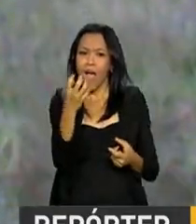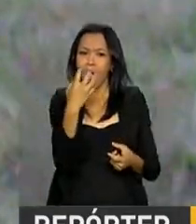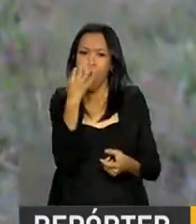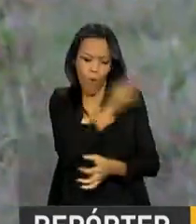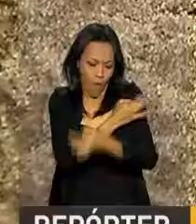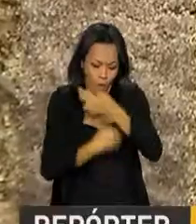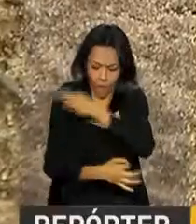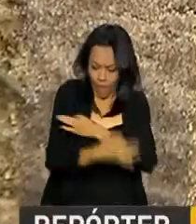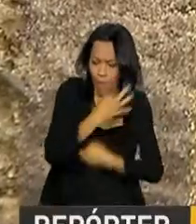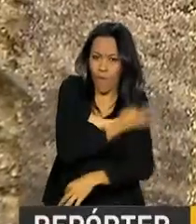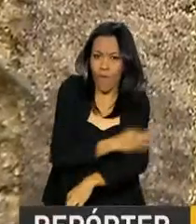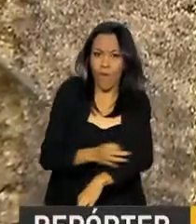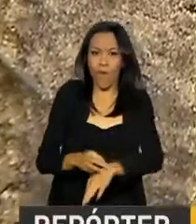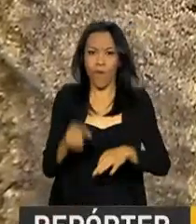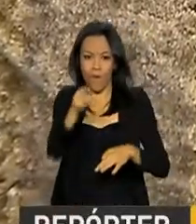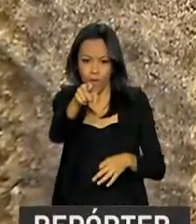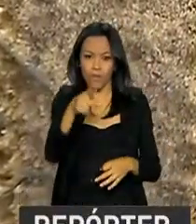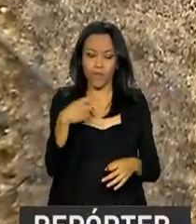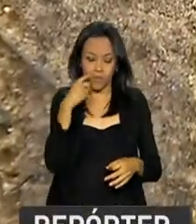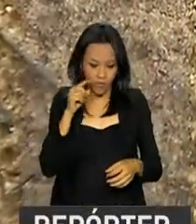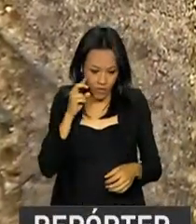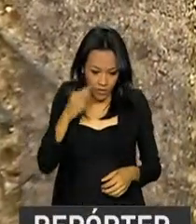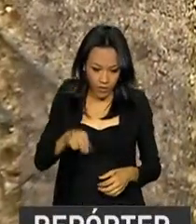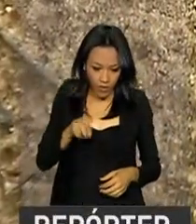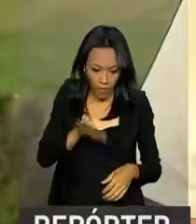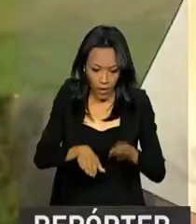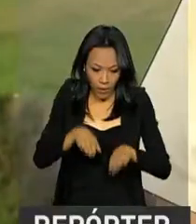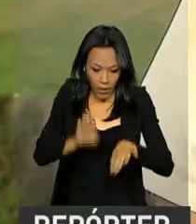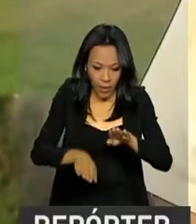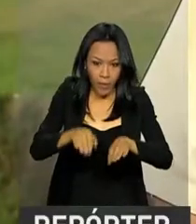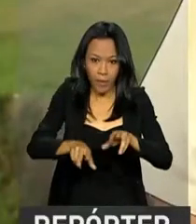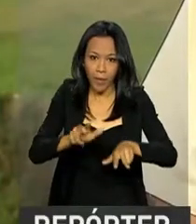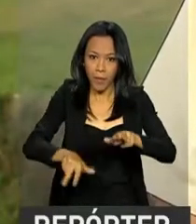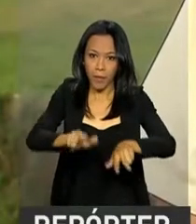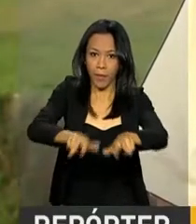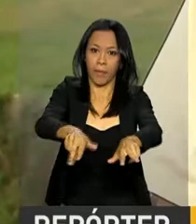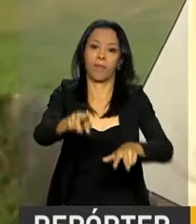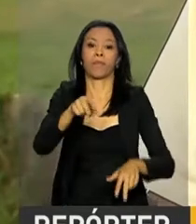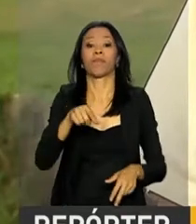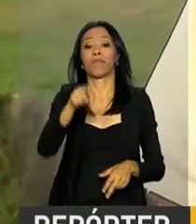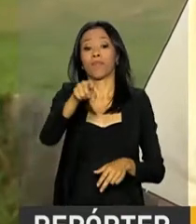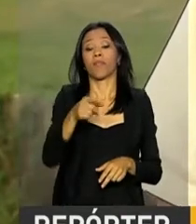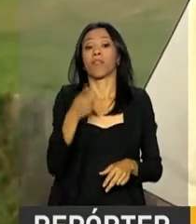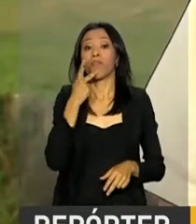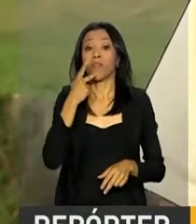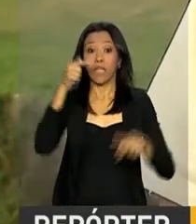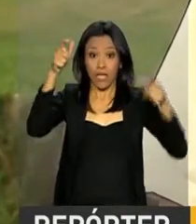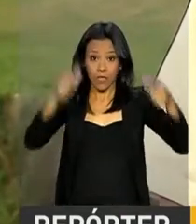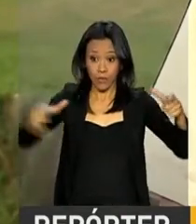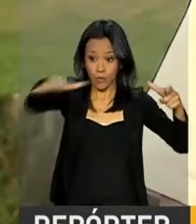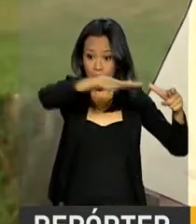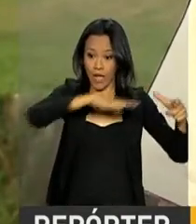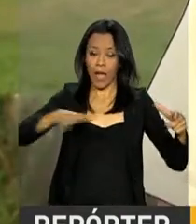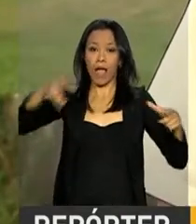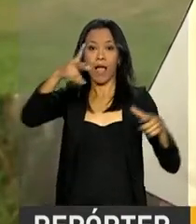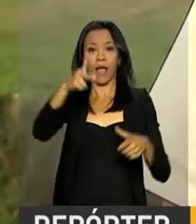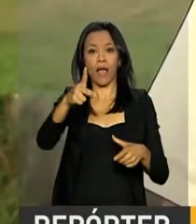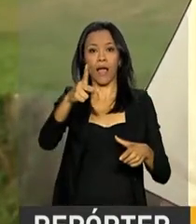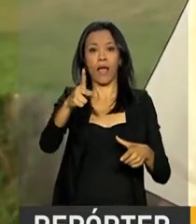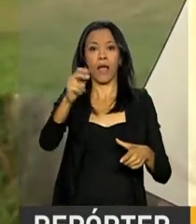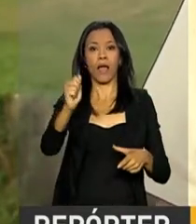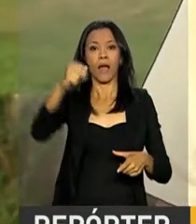impressiona nem que seja só pelo rastro que deixa o pantanal é uma área única no brasil e no mundo